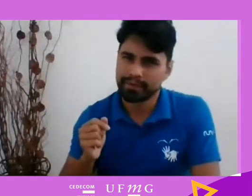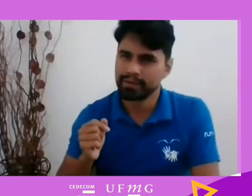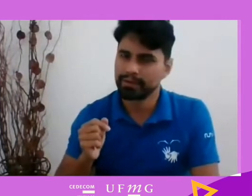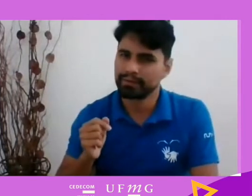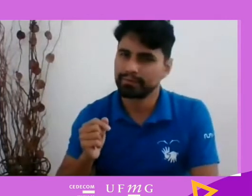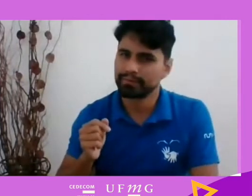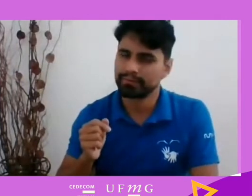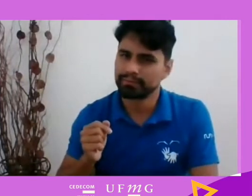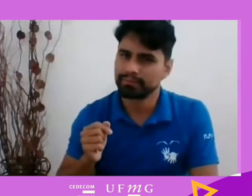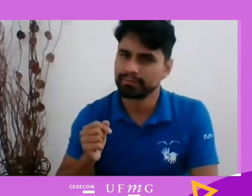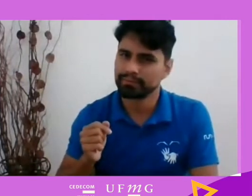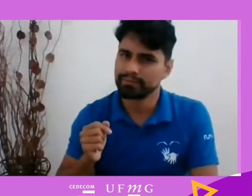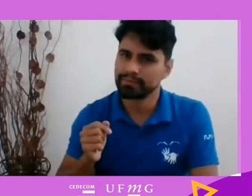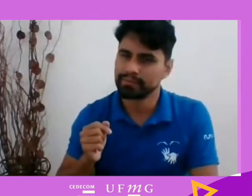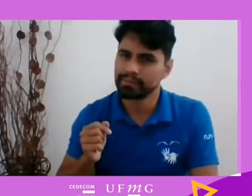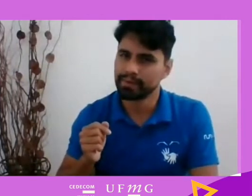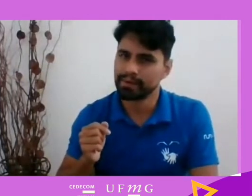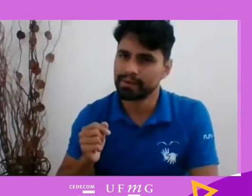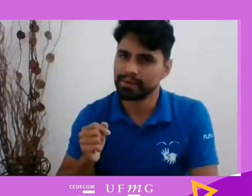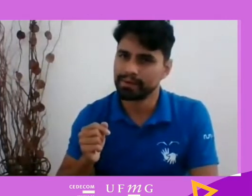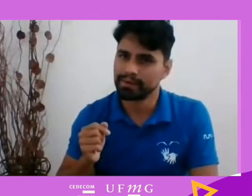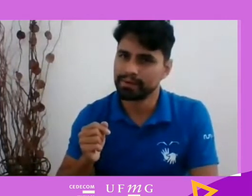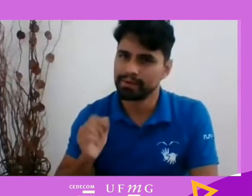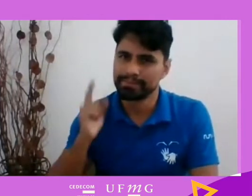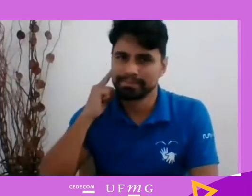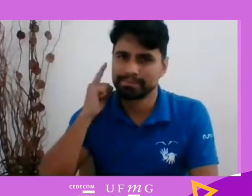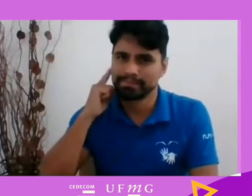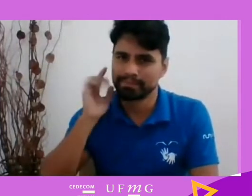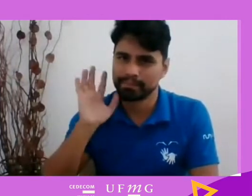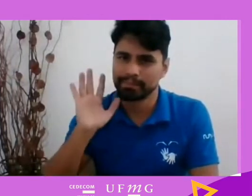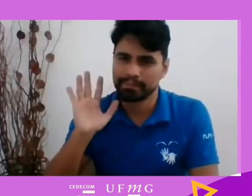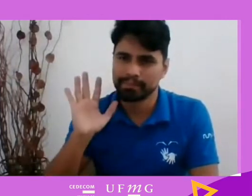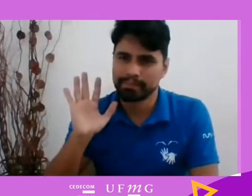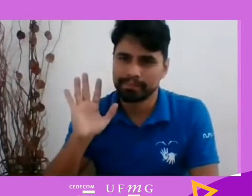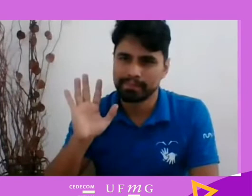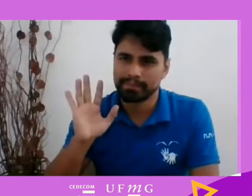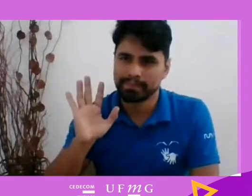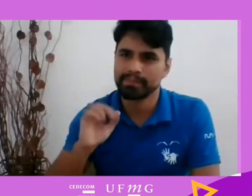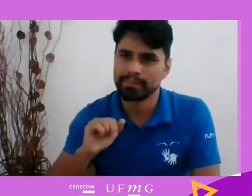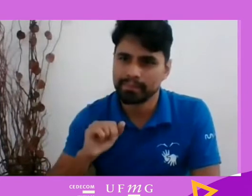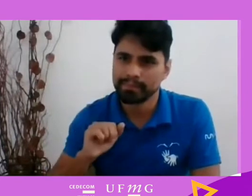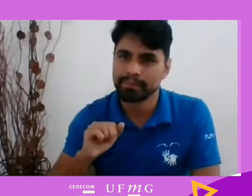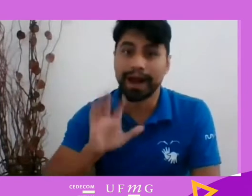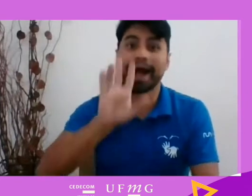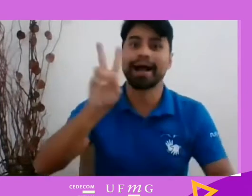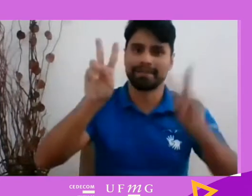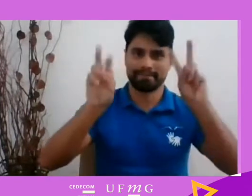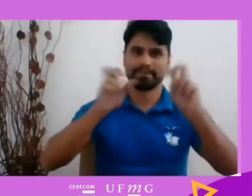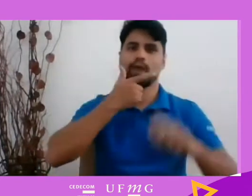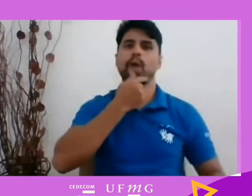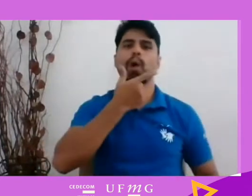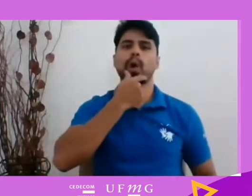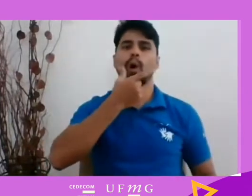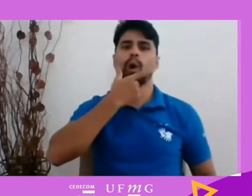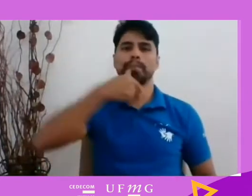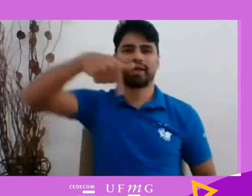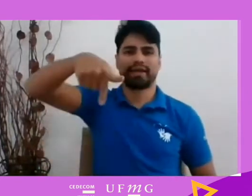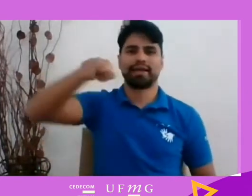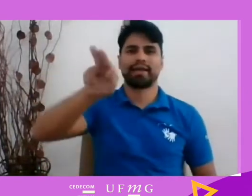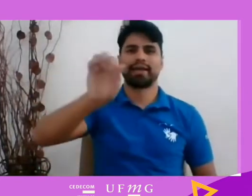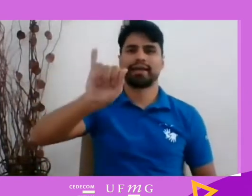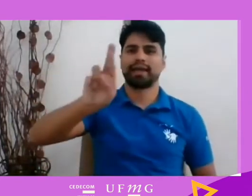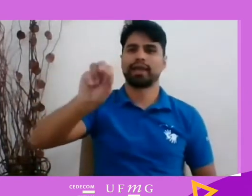a prisão do Queiroz, começou a circular de modo viral nas conexões de redes sociais online